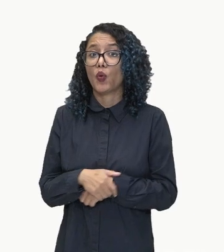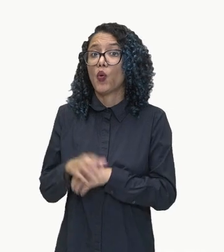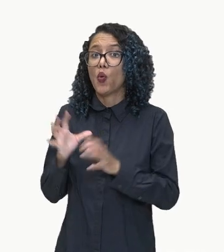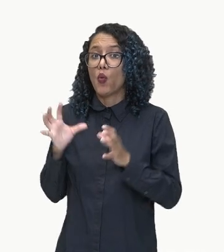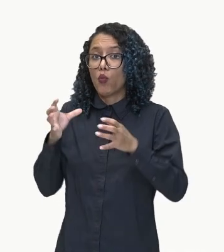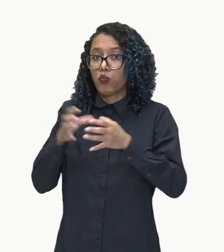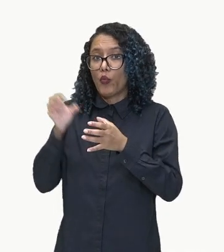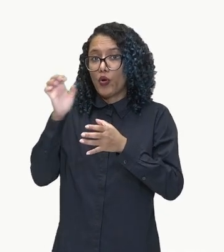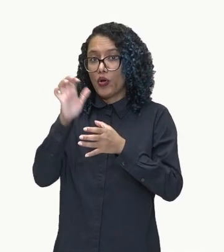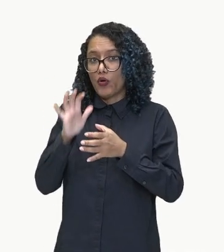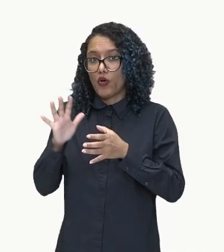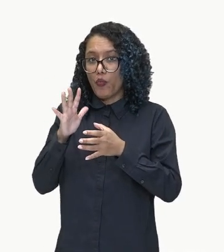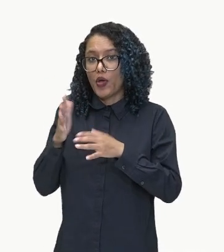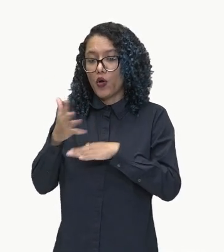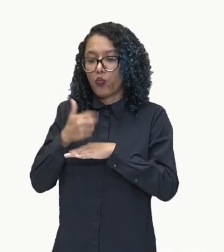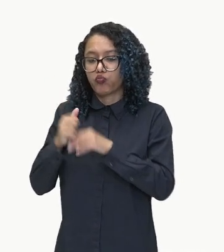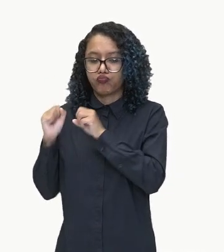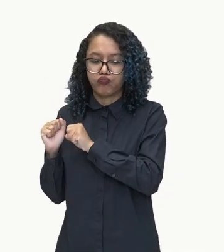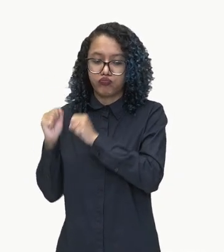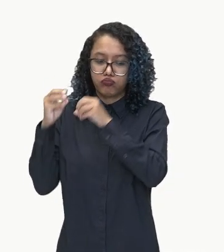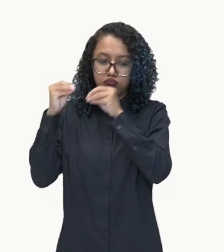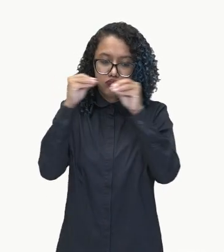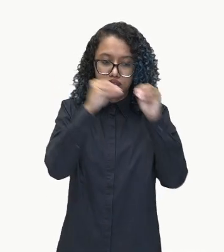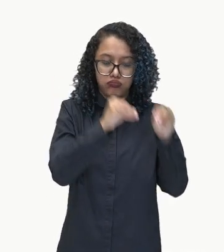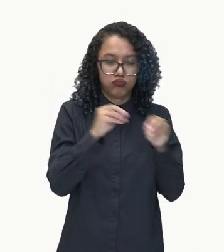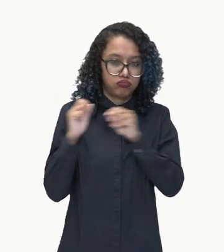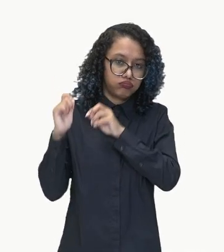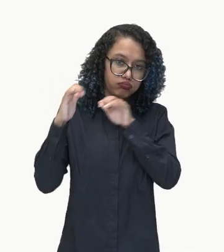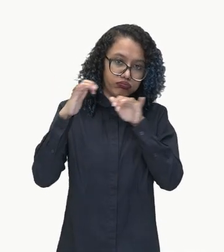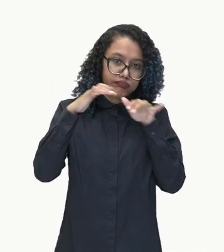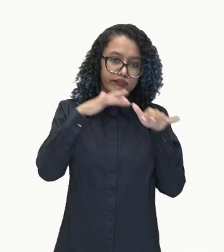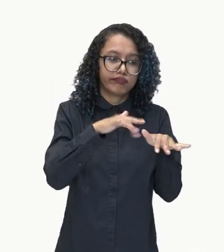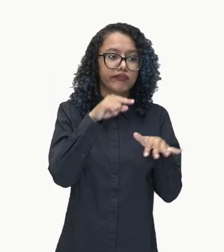colonizadores europeus, que praticamente, quando eles